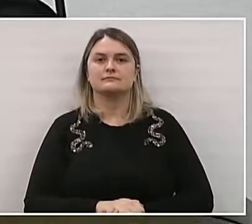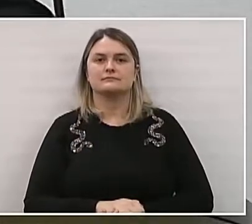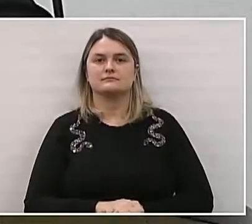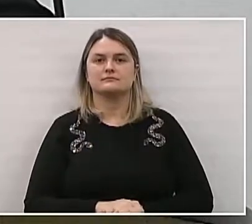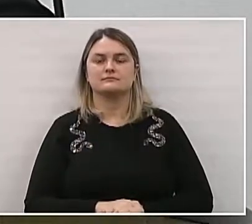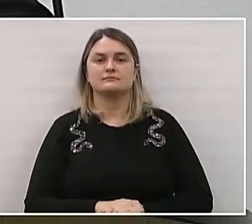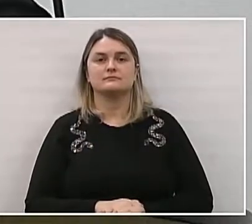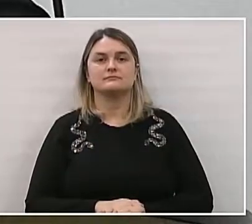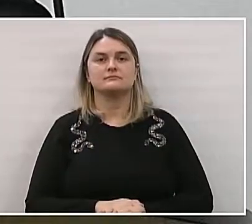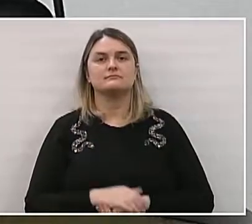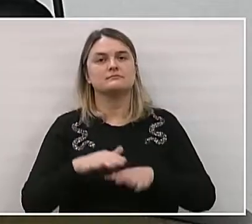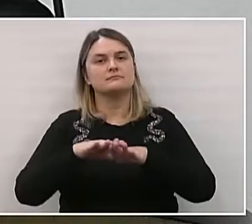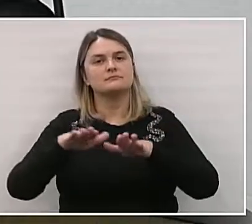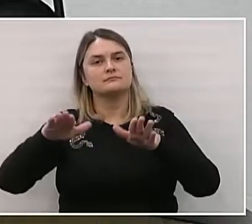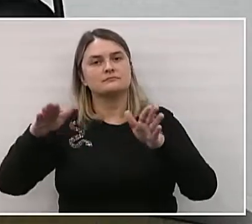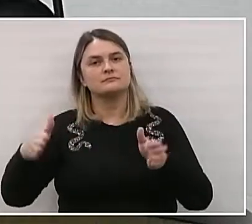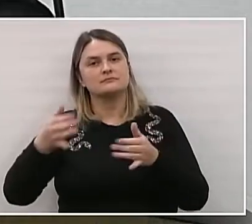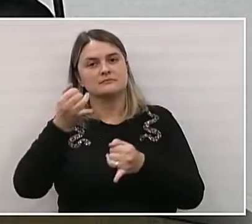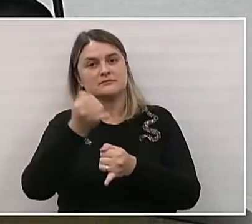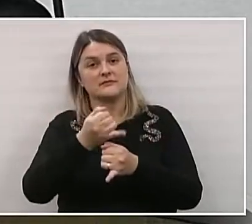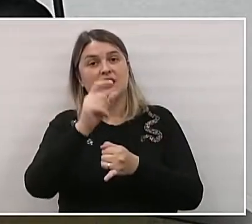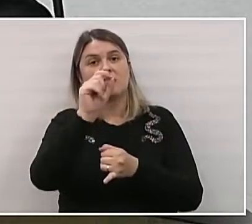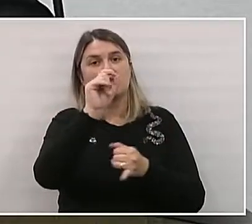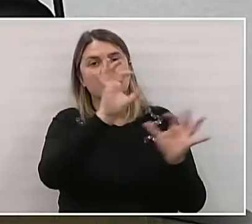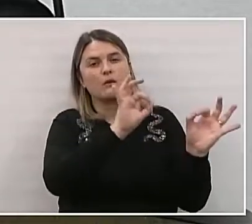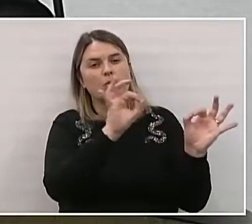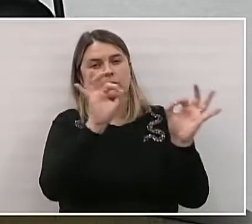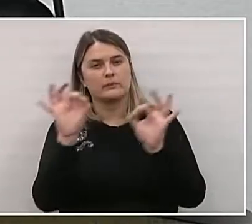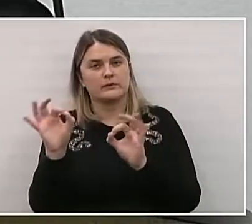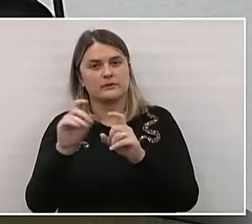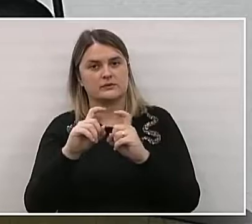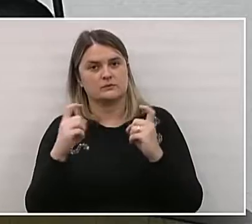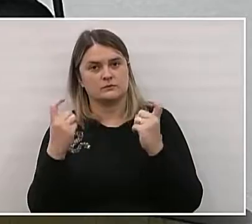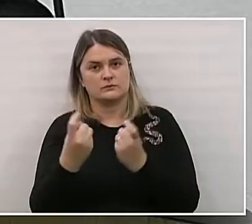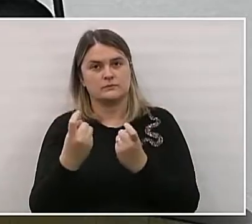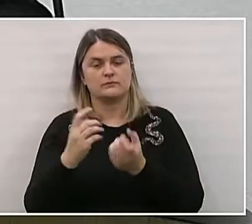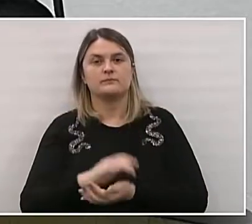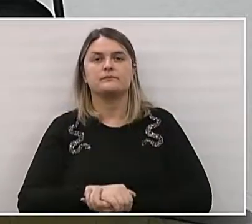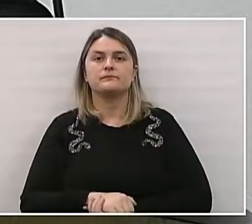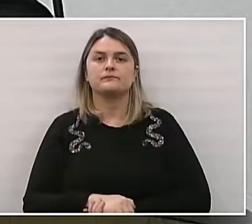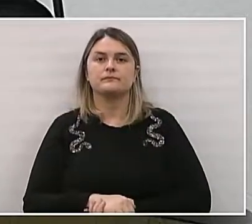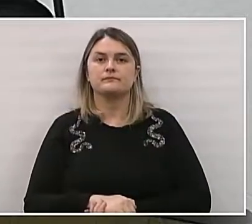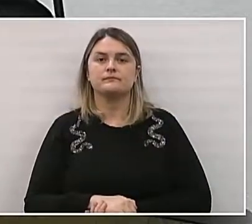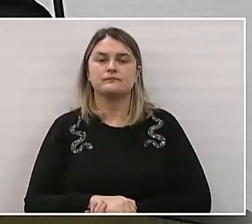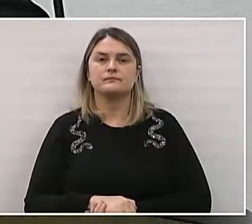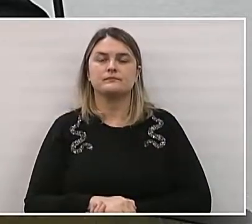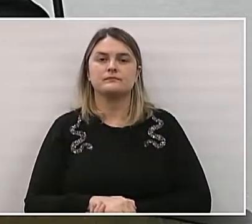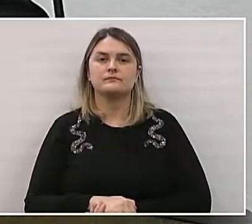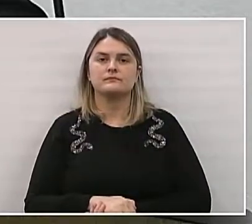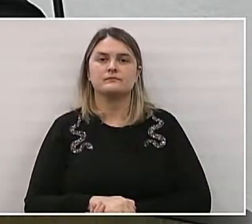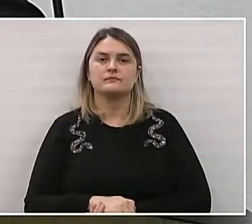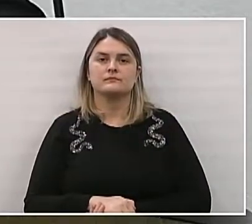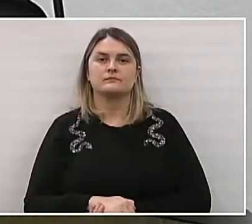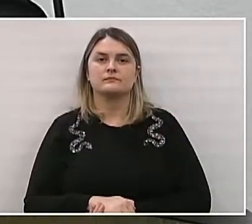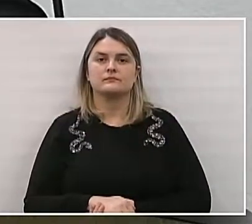a mesa diretora, a quem não está assistindo aqui, né? E eu queria